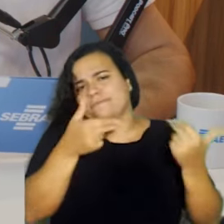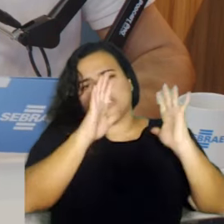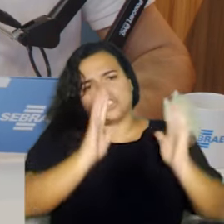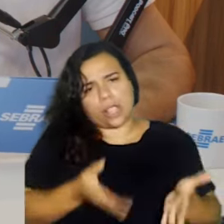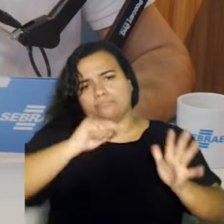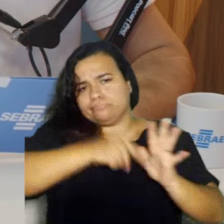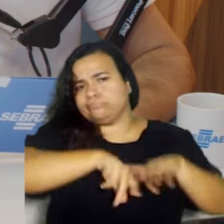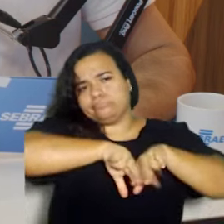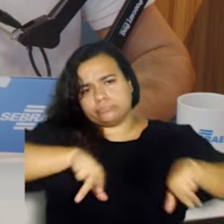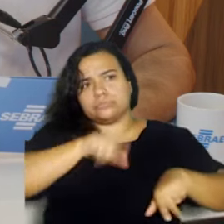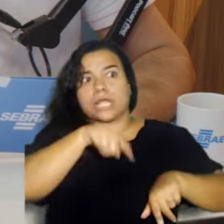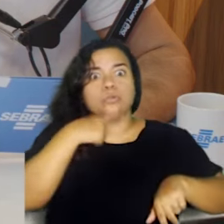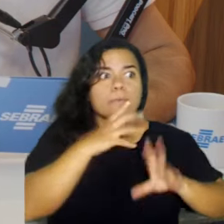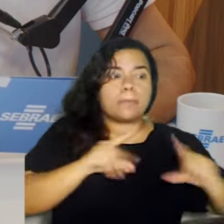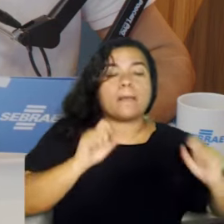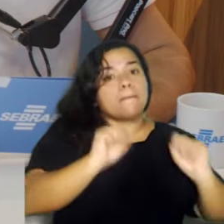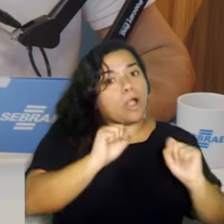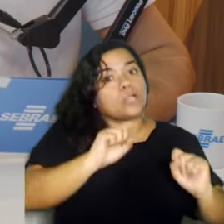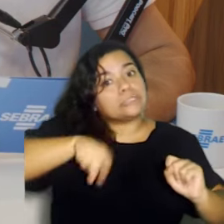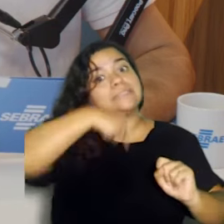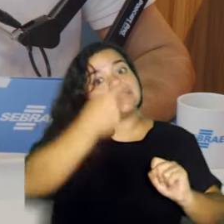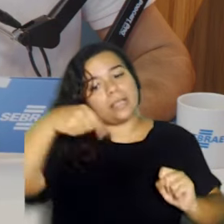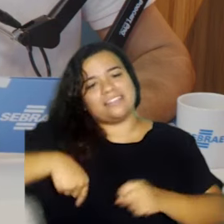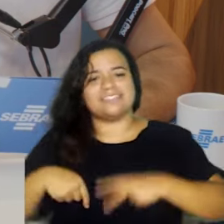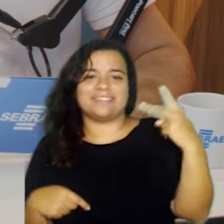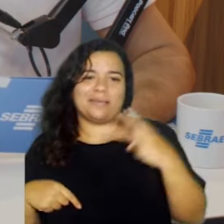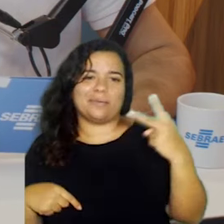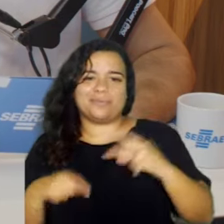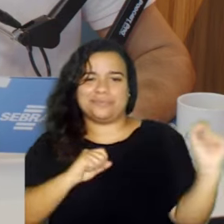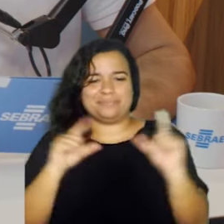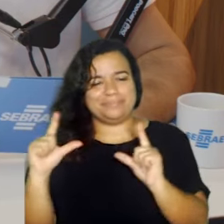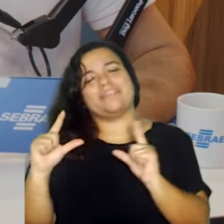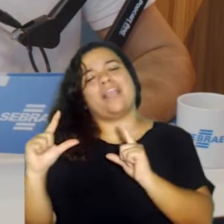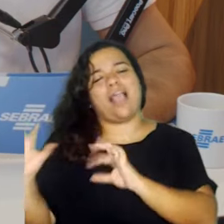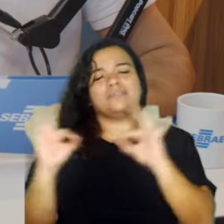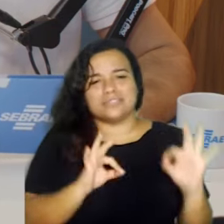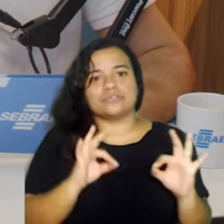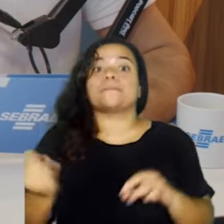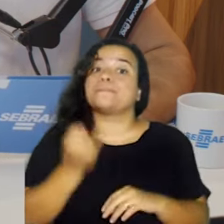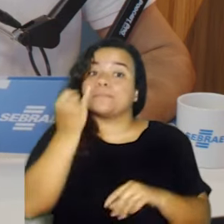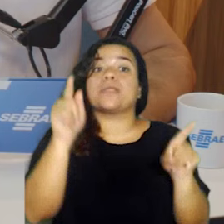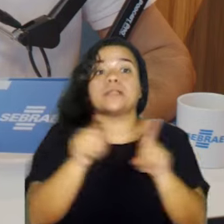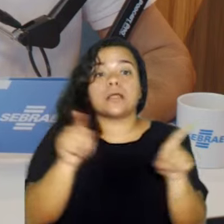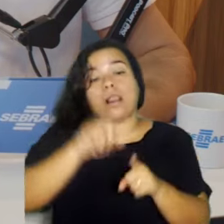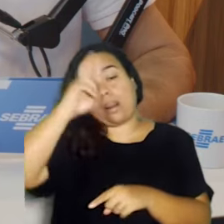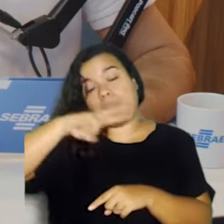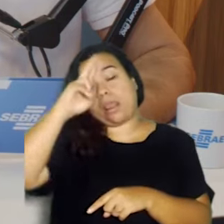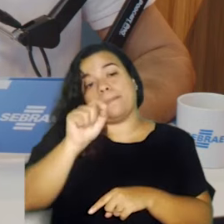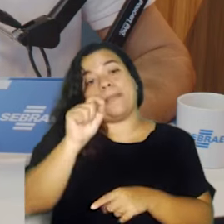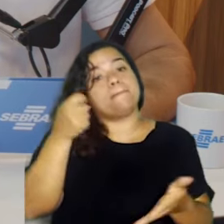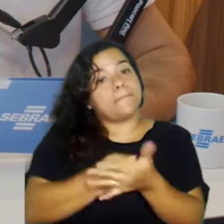vai sanar a sua dúvida e depois vocês venham para esse E além disso é importante reforçar também é a